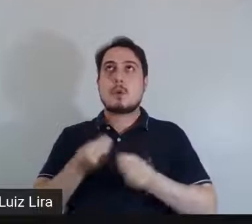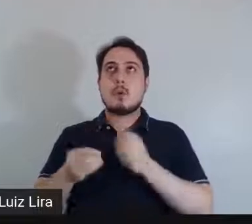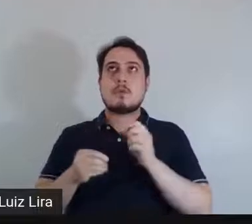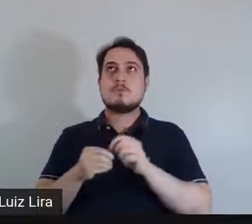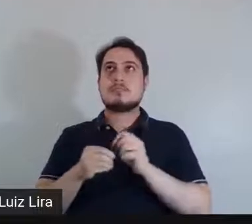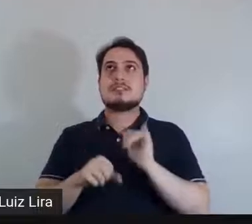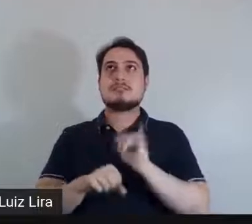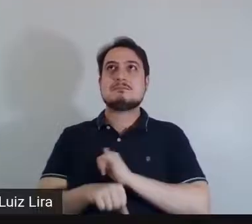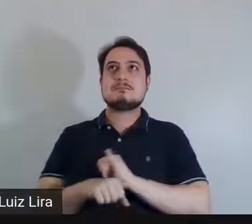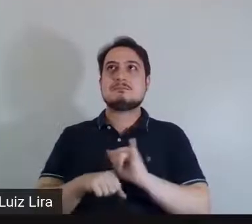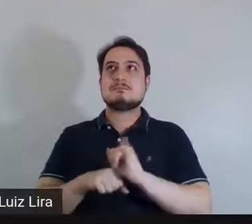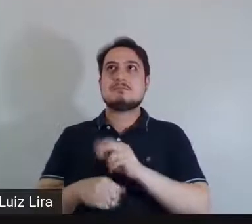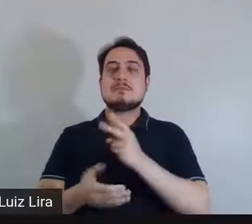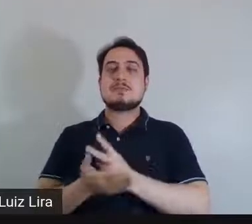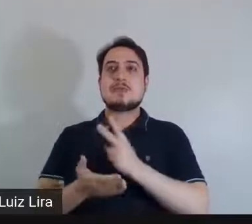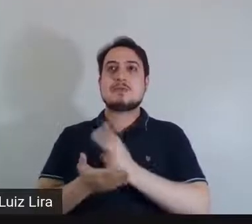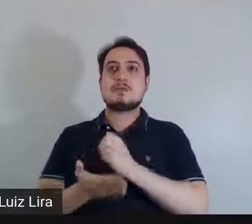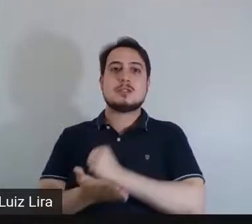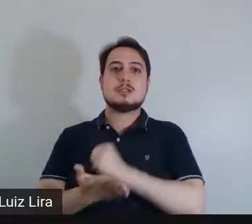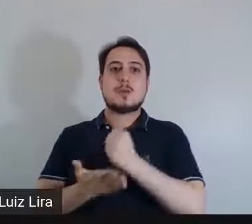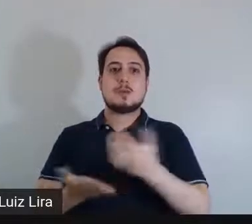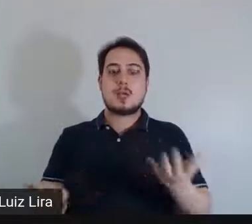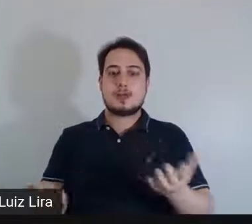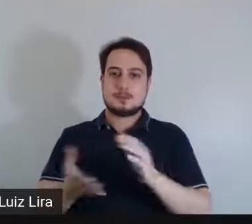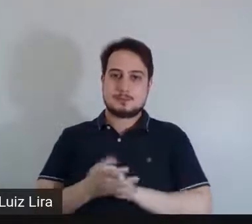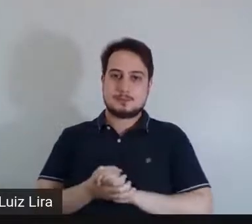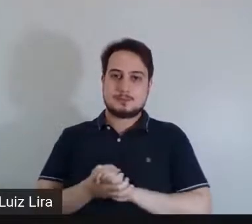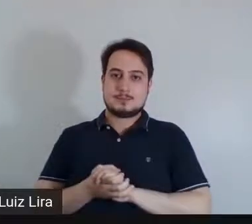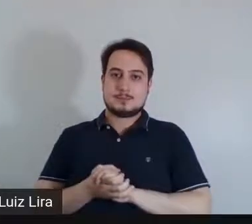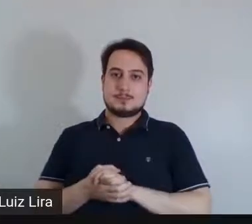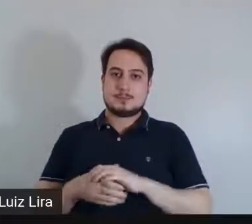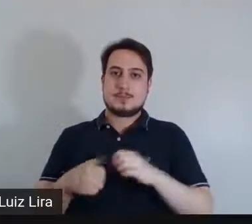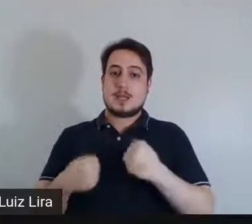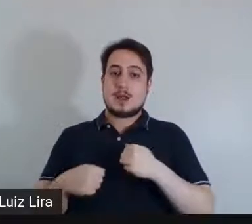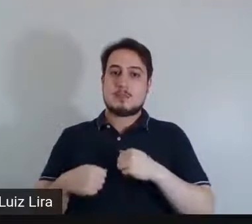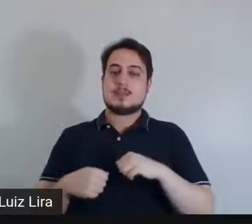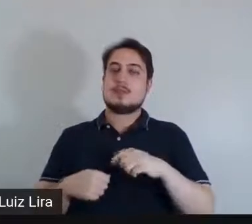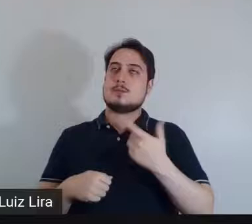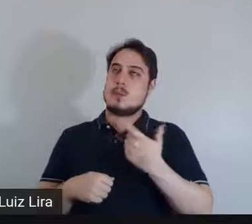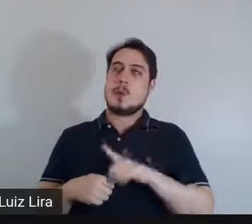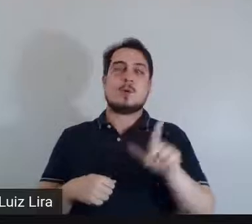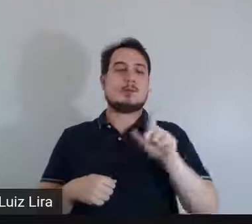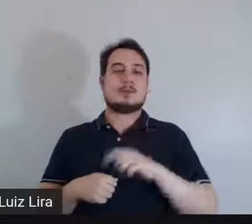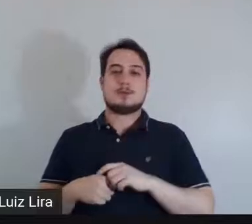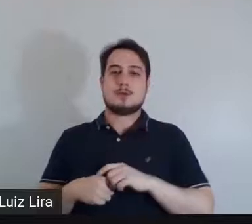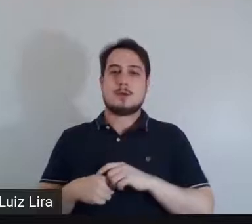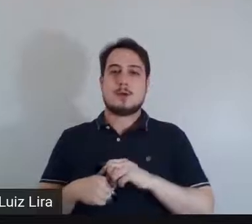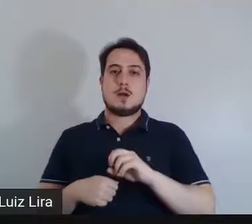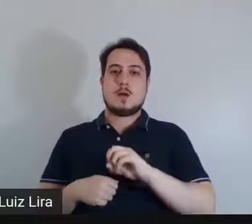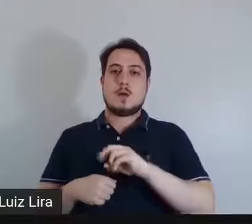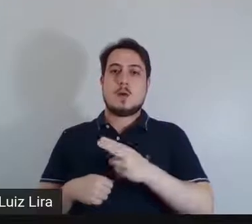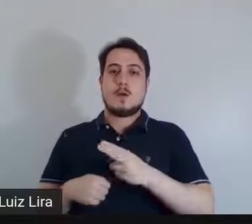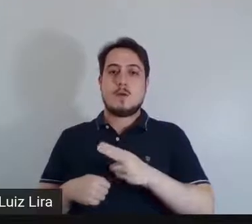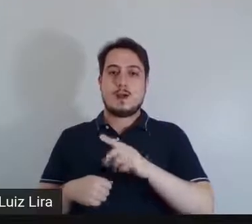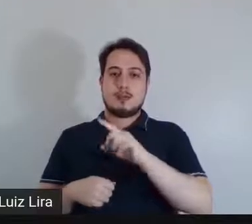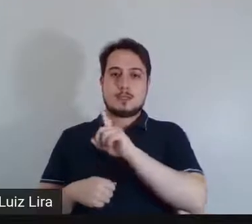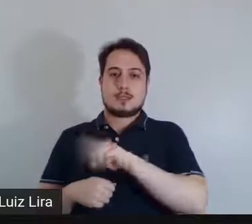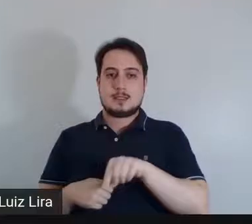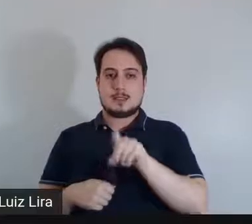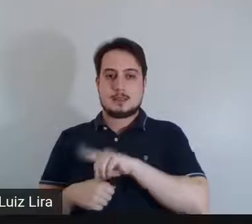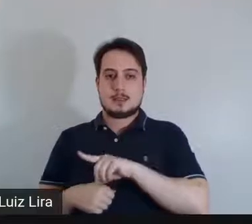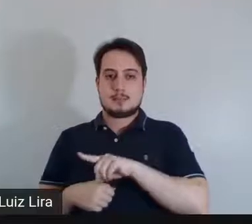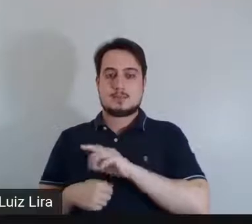medidas para manter o contrato. Eu tenho que tomar outra medida. Então, essa outra medida, ou ela vai para a suspensão do contrato